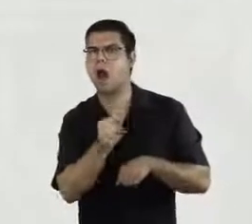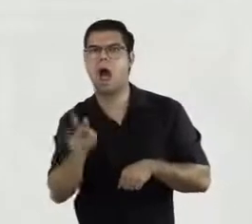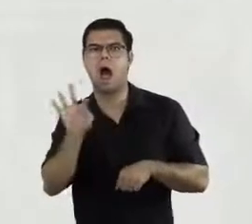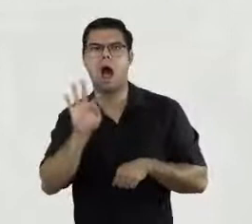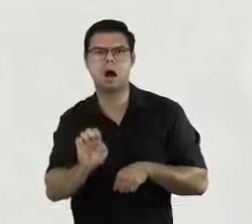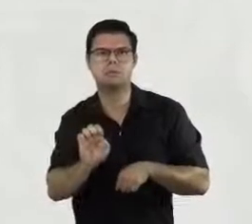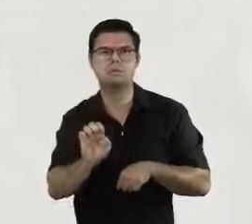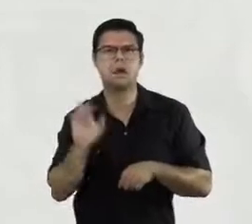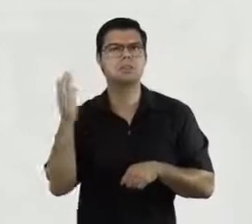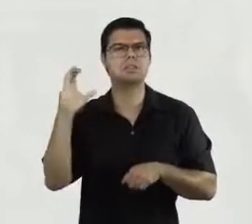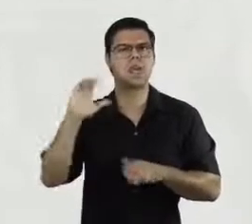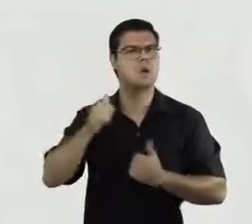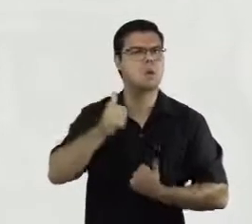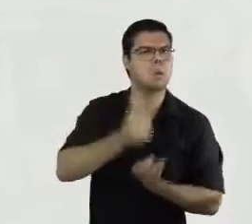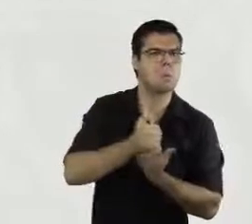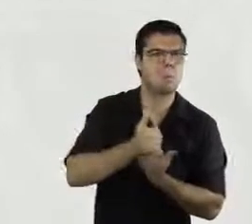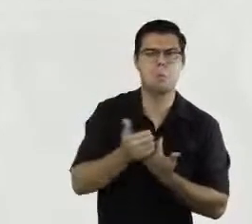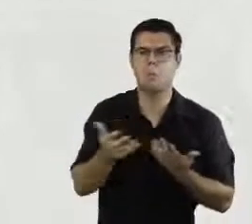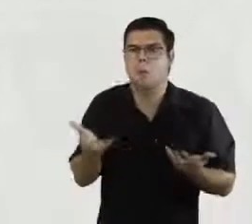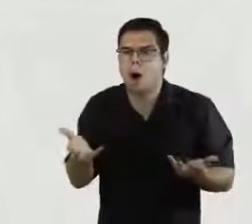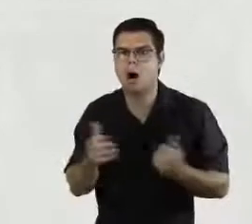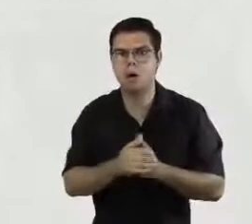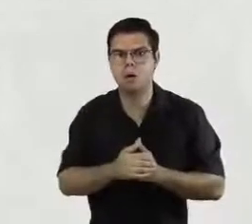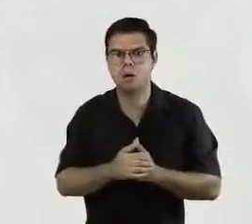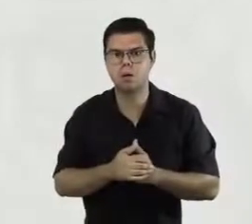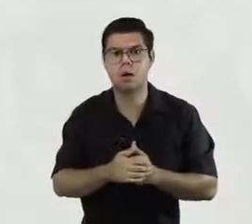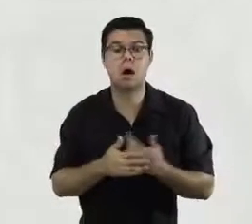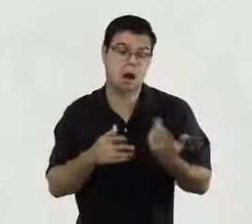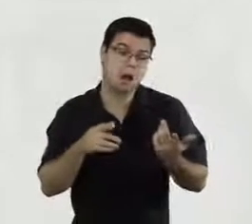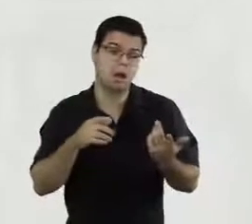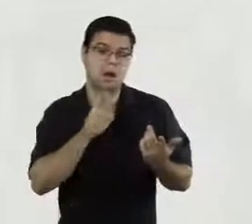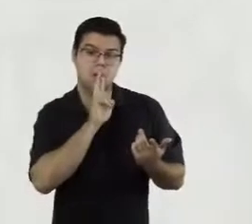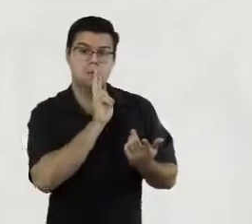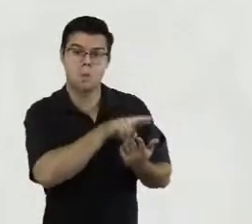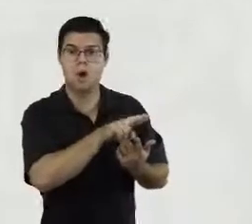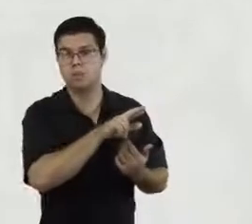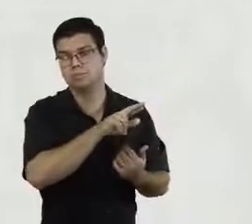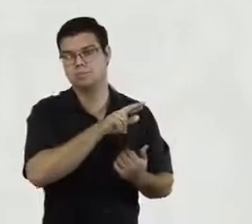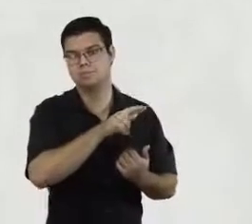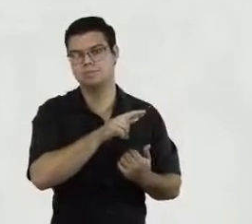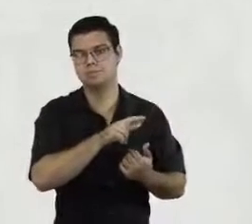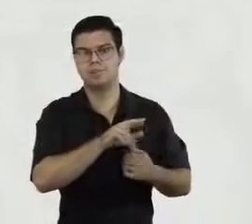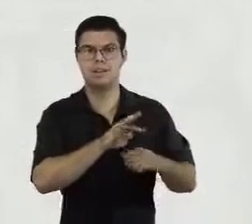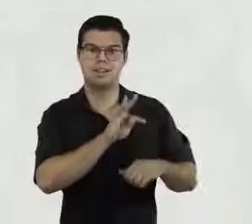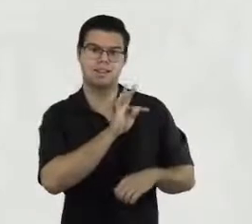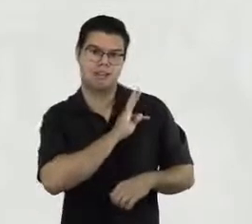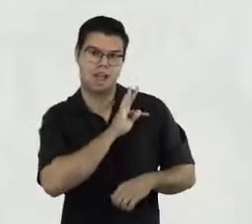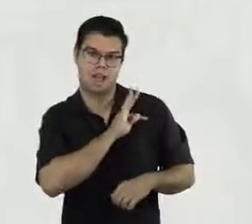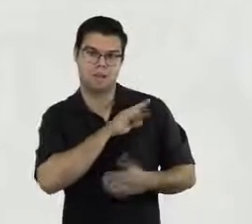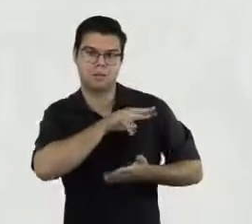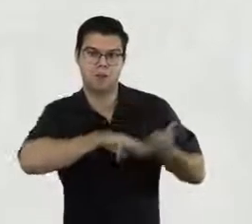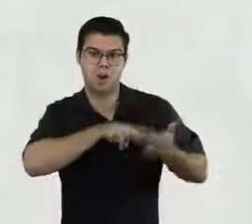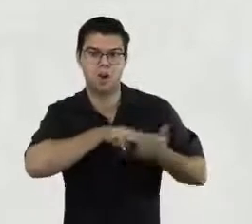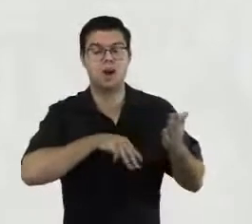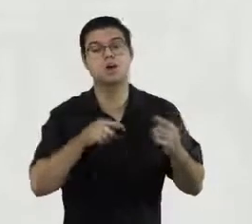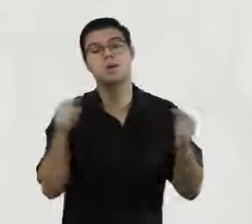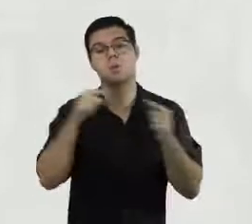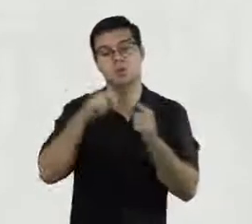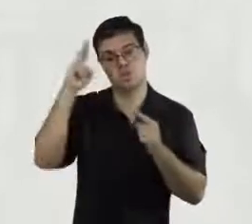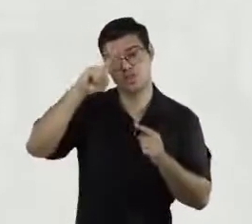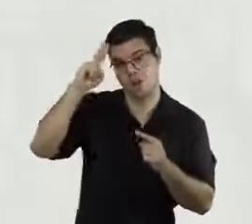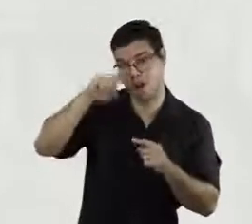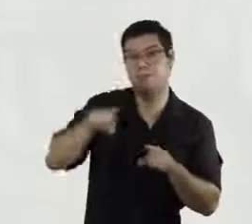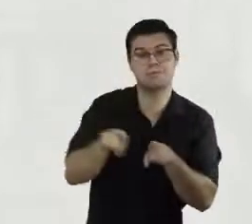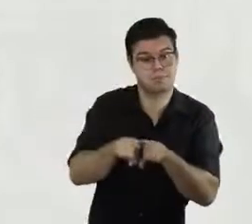auxiliar? A resposta quanto ao caráter técnico, metodológico, a gente já falou. Enquanto a sua história, também.